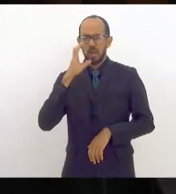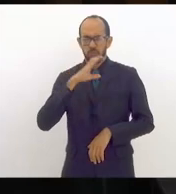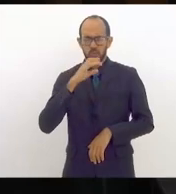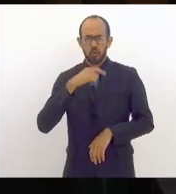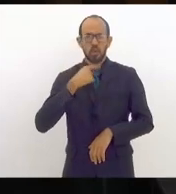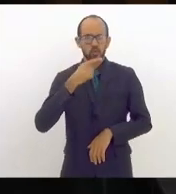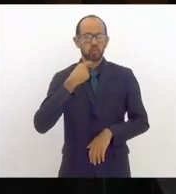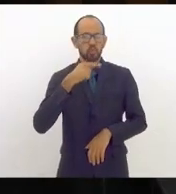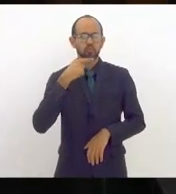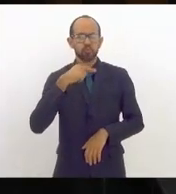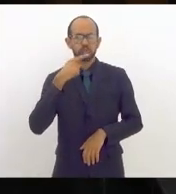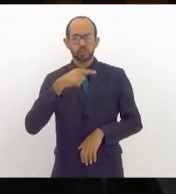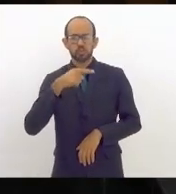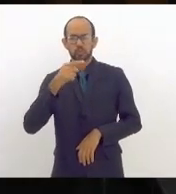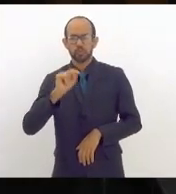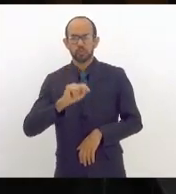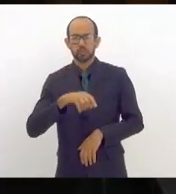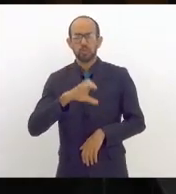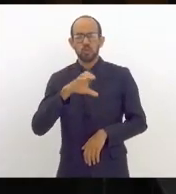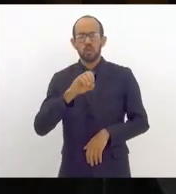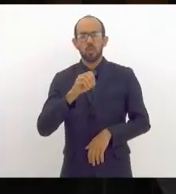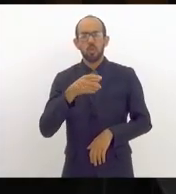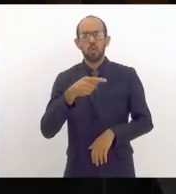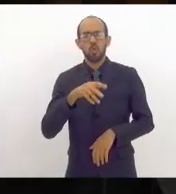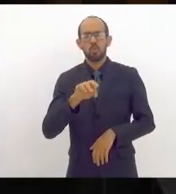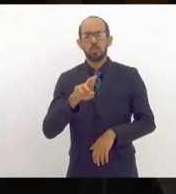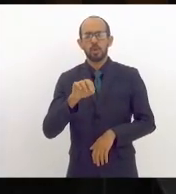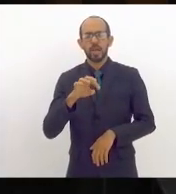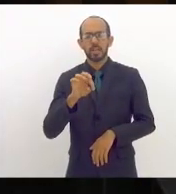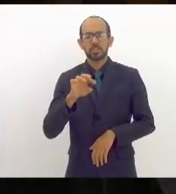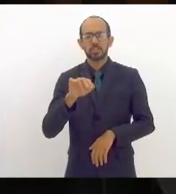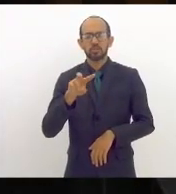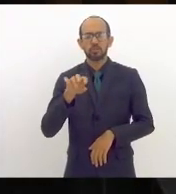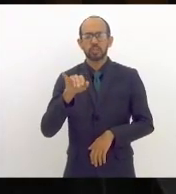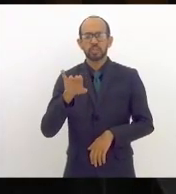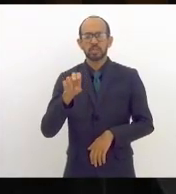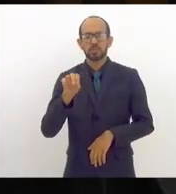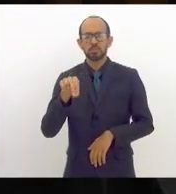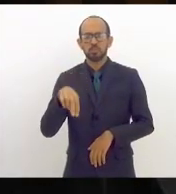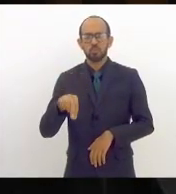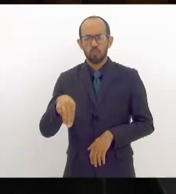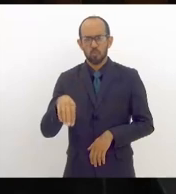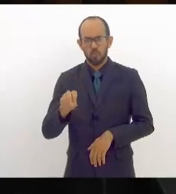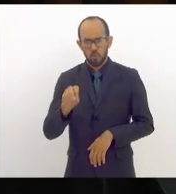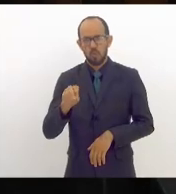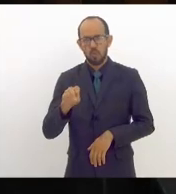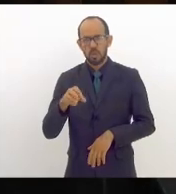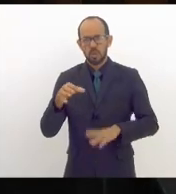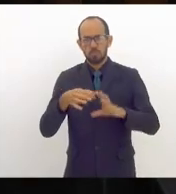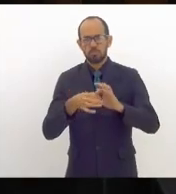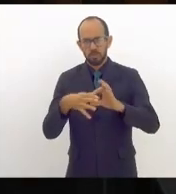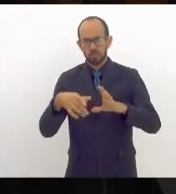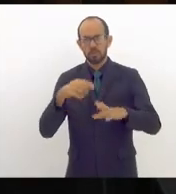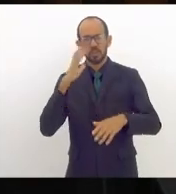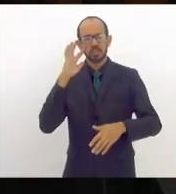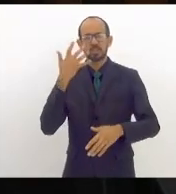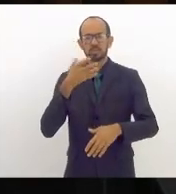duvido que o corporativismo iria permitir que essa decisão sobrevivência